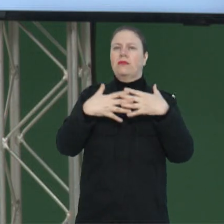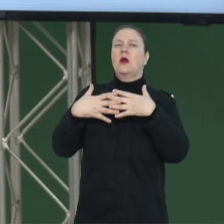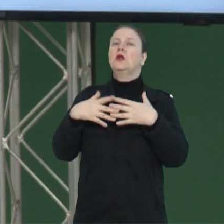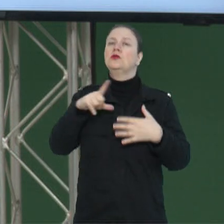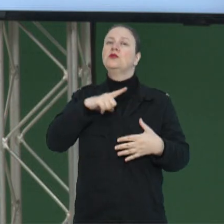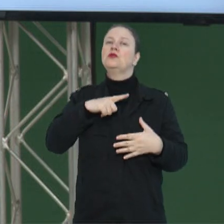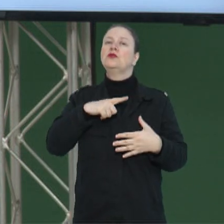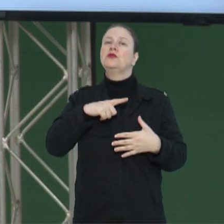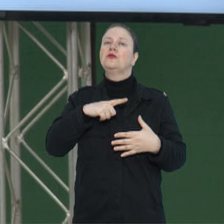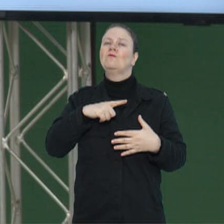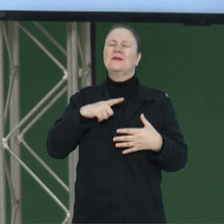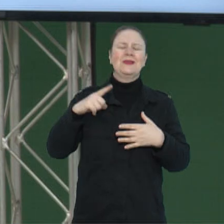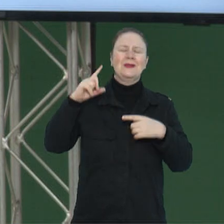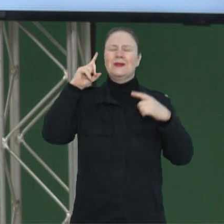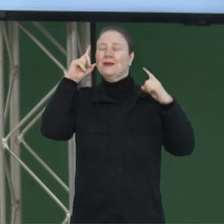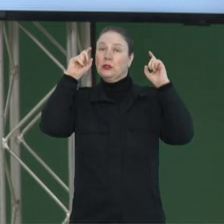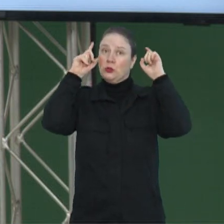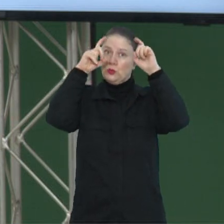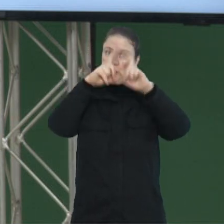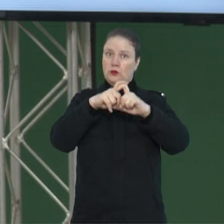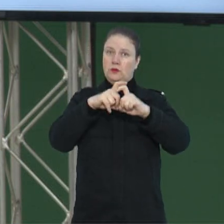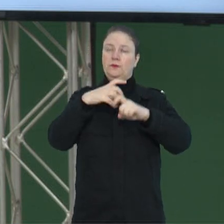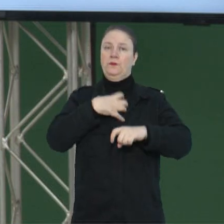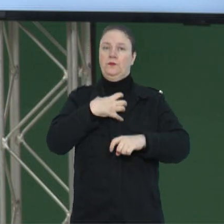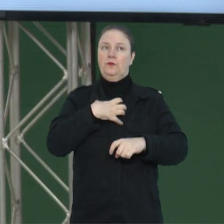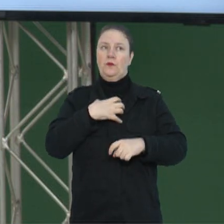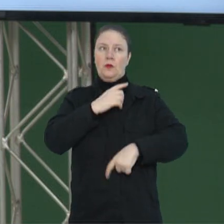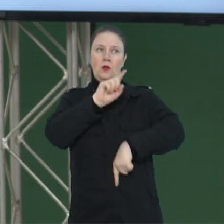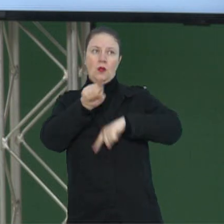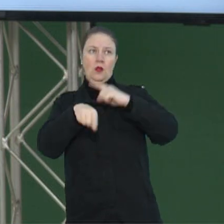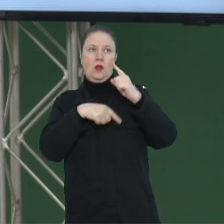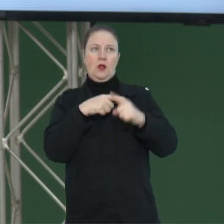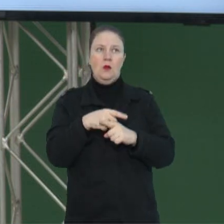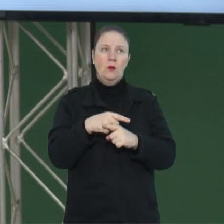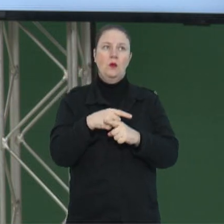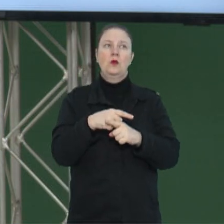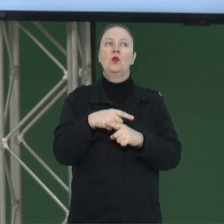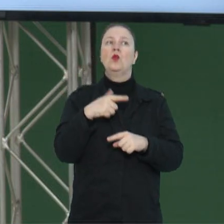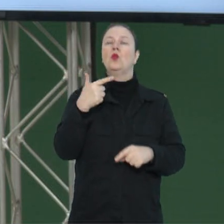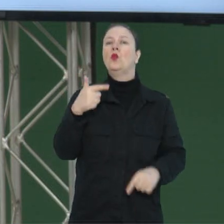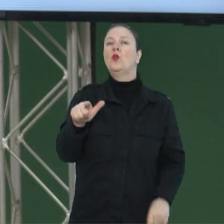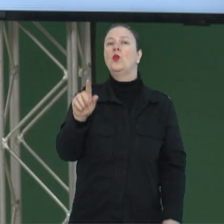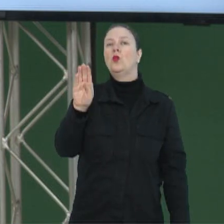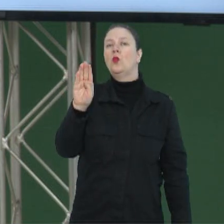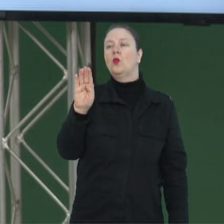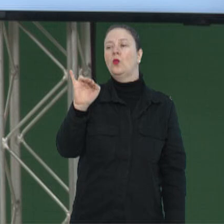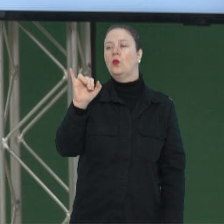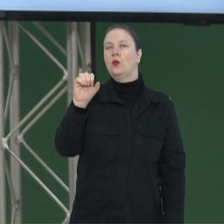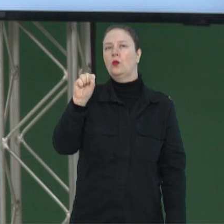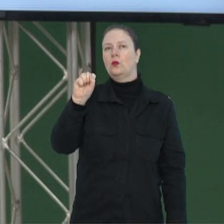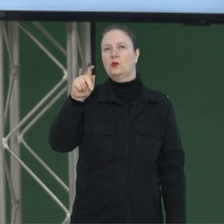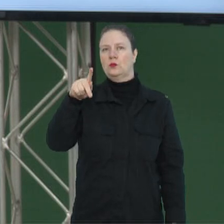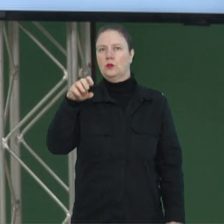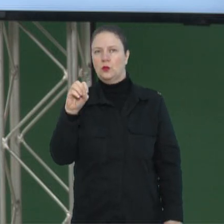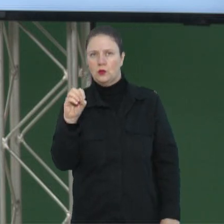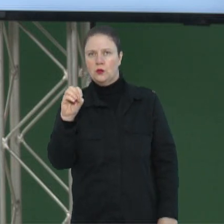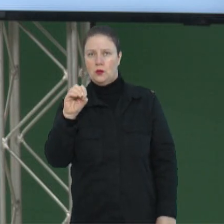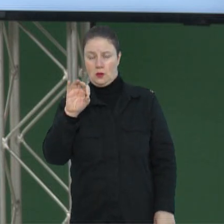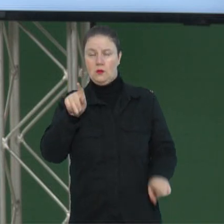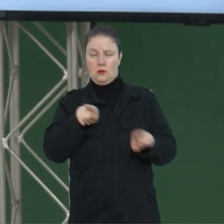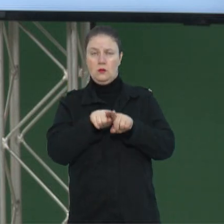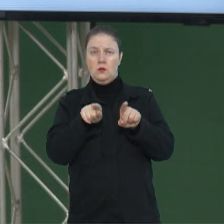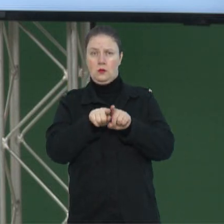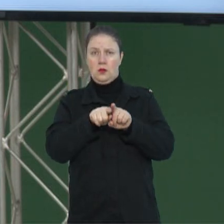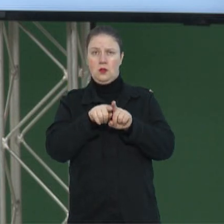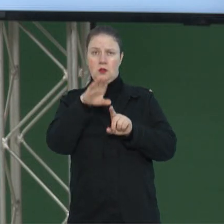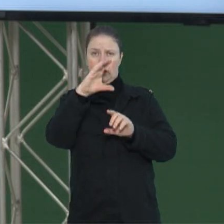vai conhecer um bispo chamado Ambrósio, que depois vai se tornar também o Santo Ambrósio, tá? E Ambrósio é um cara que vai ajudar Agostinho a se